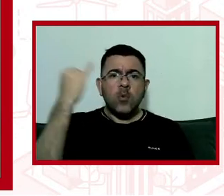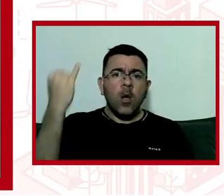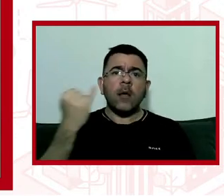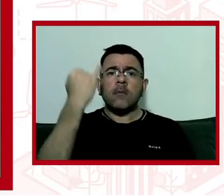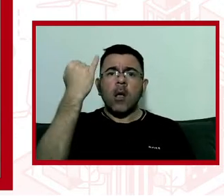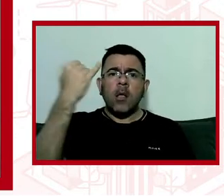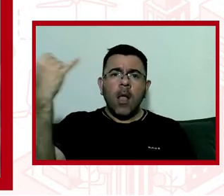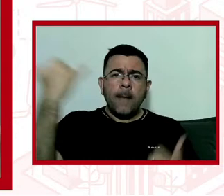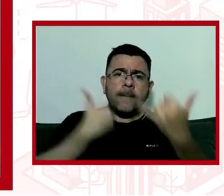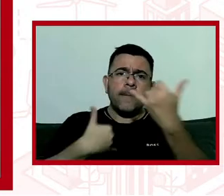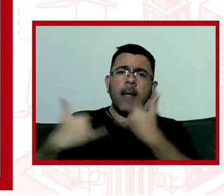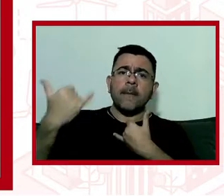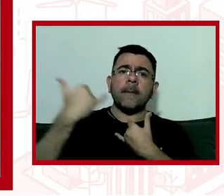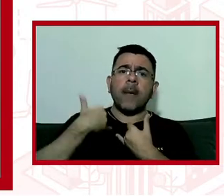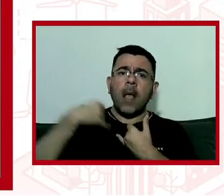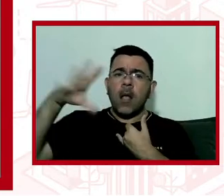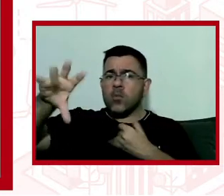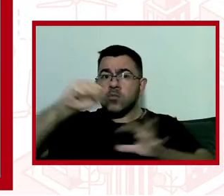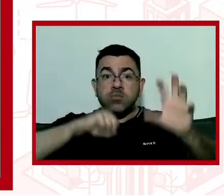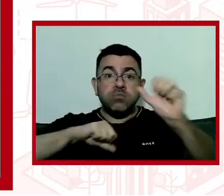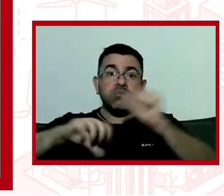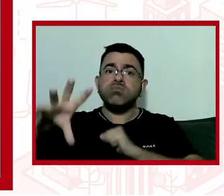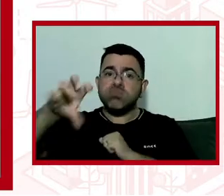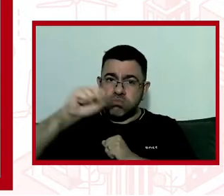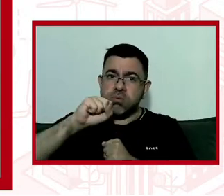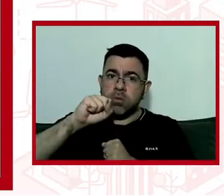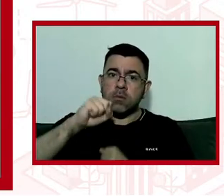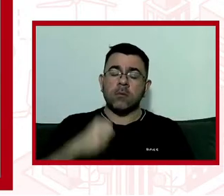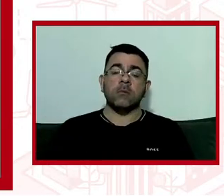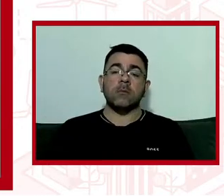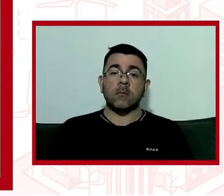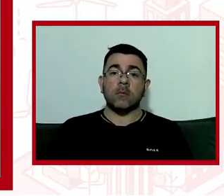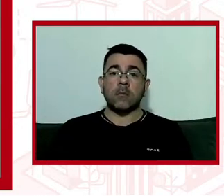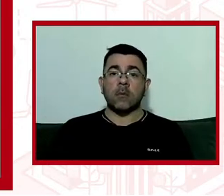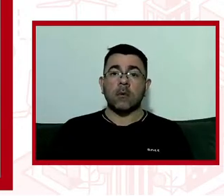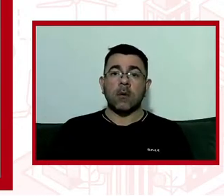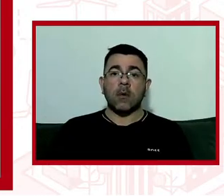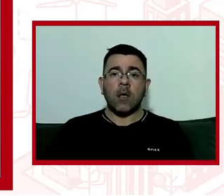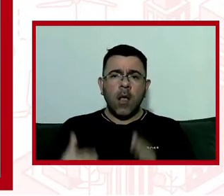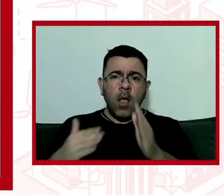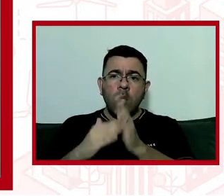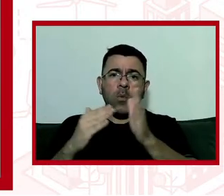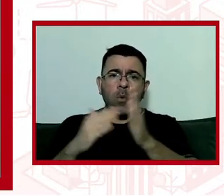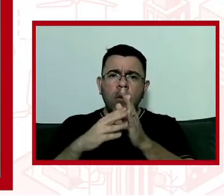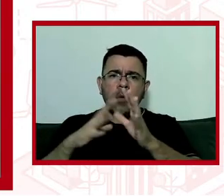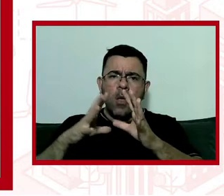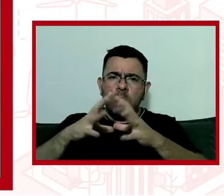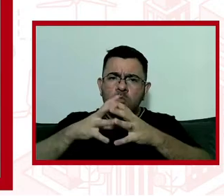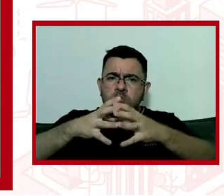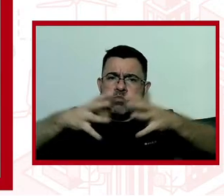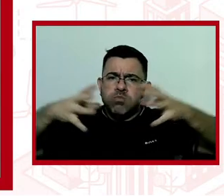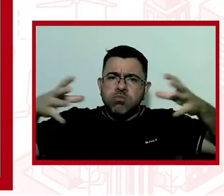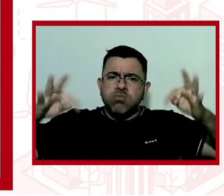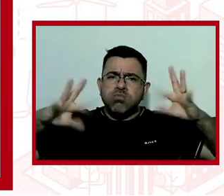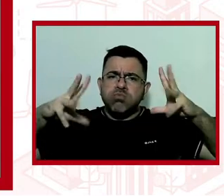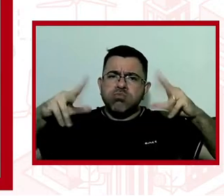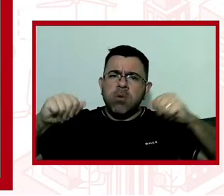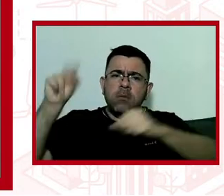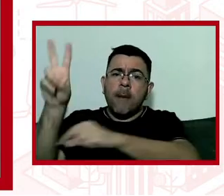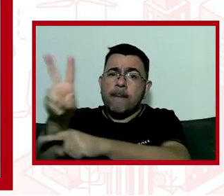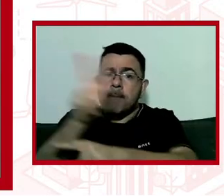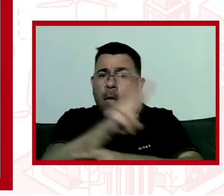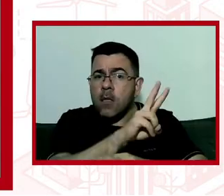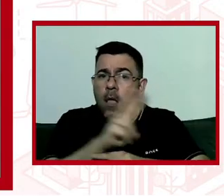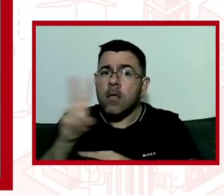e de com isso fazer com que eh a cidade toda seja protegida então é fundamental